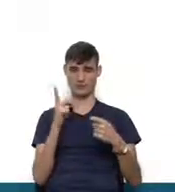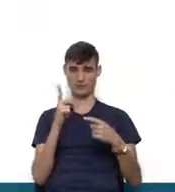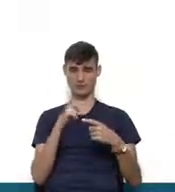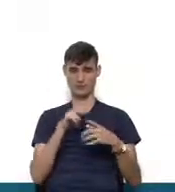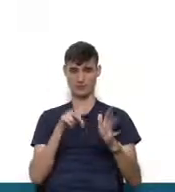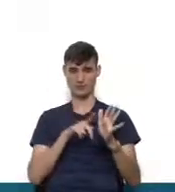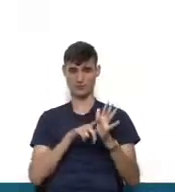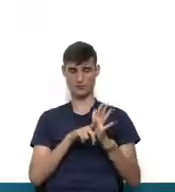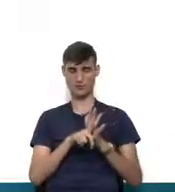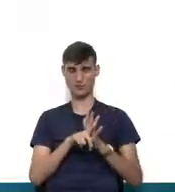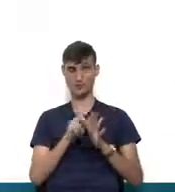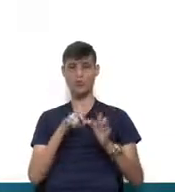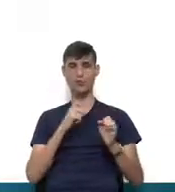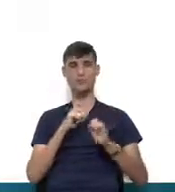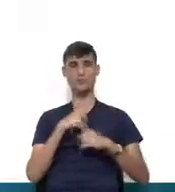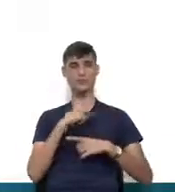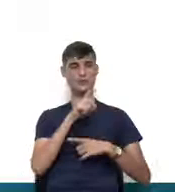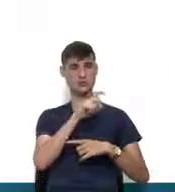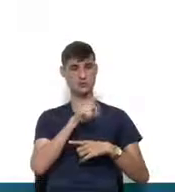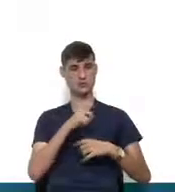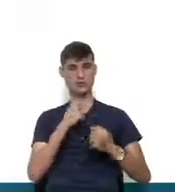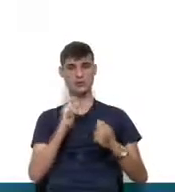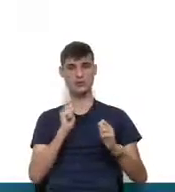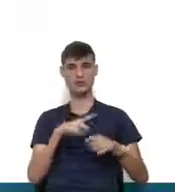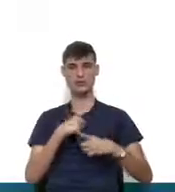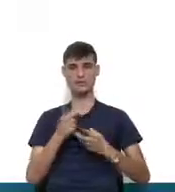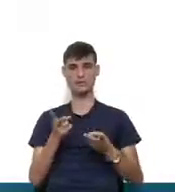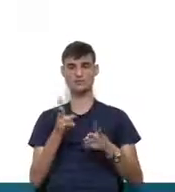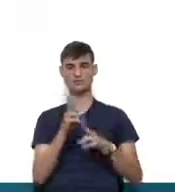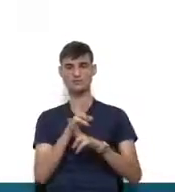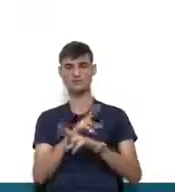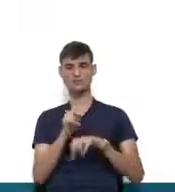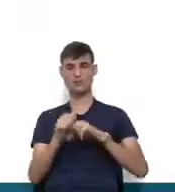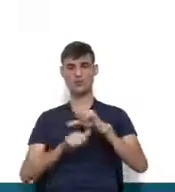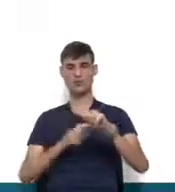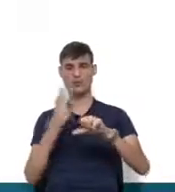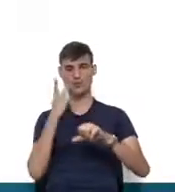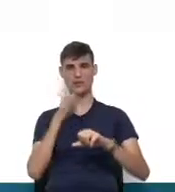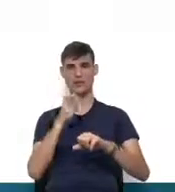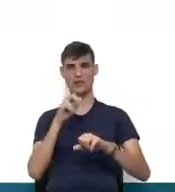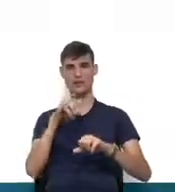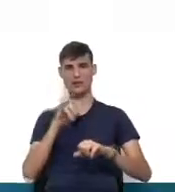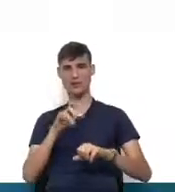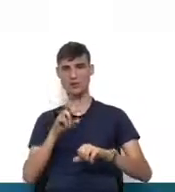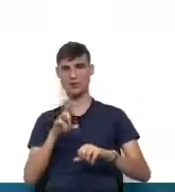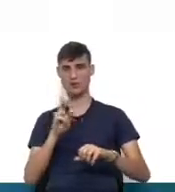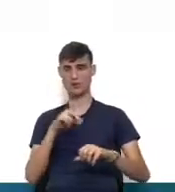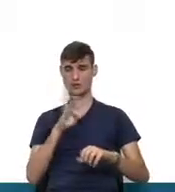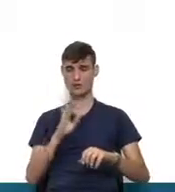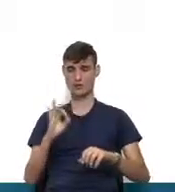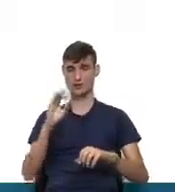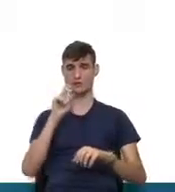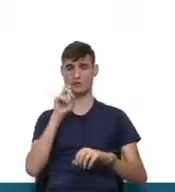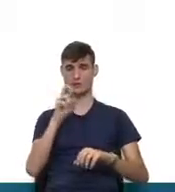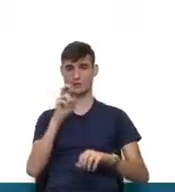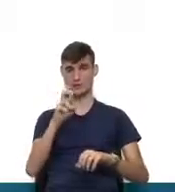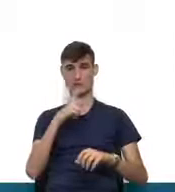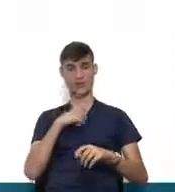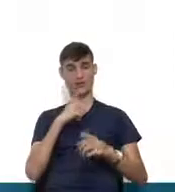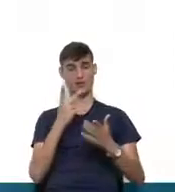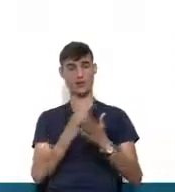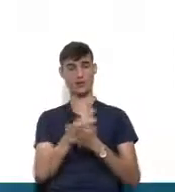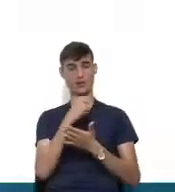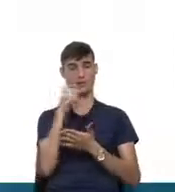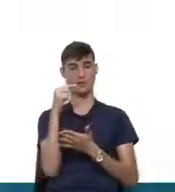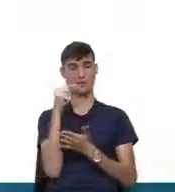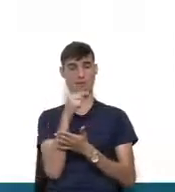de x, qual que a gente pode substituir, né, no seno pelo polinômio de Taylor de grau 5 com um erro menor que